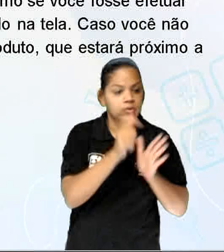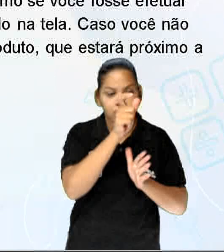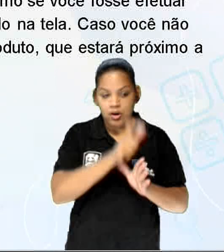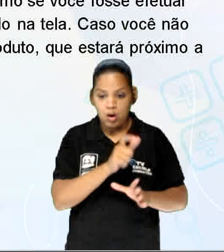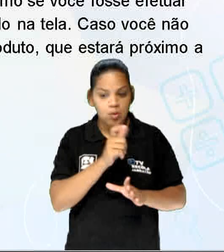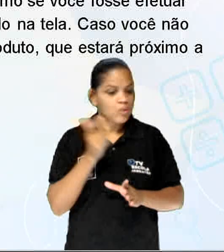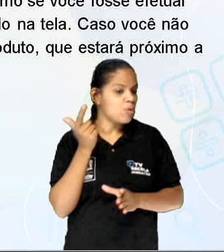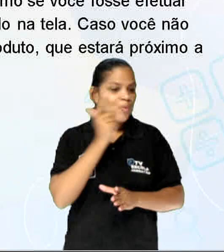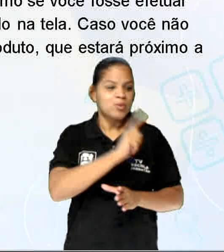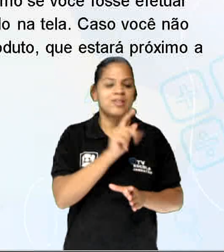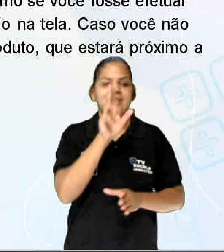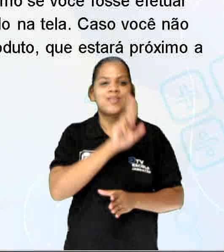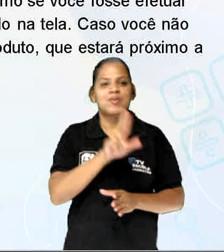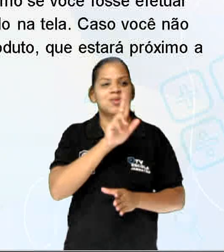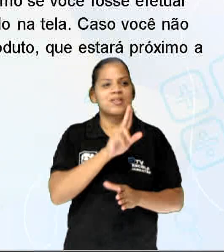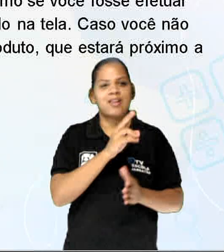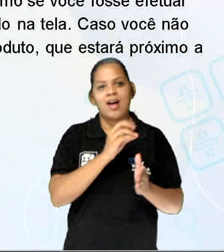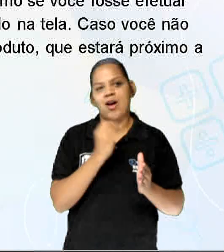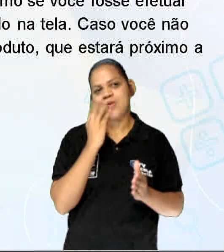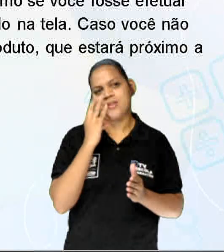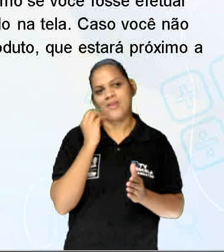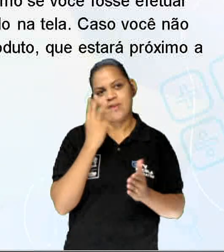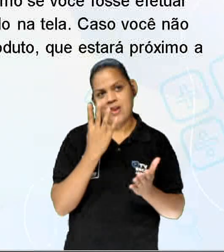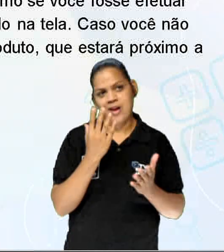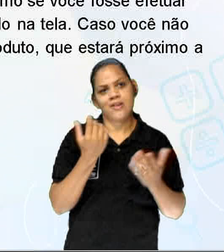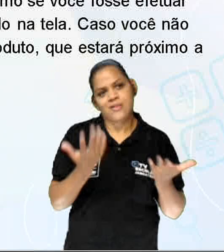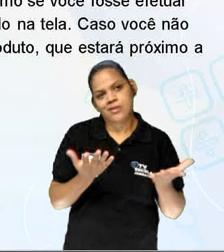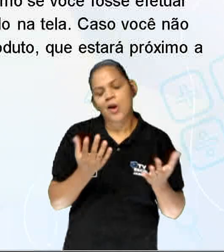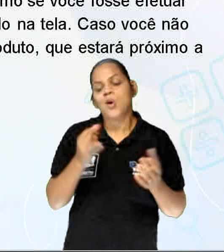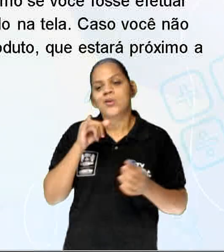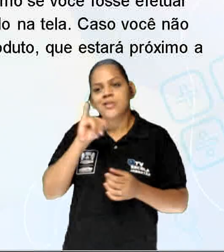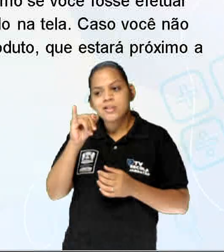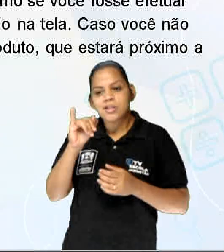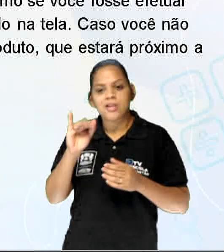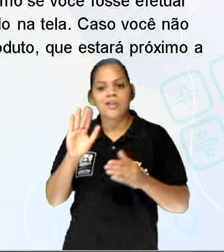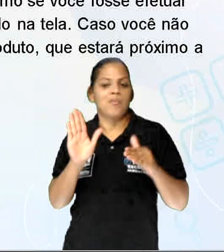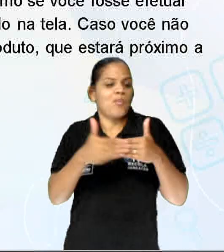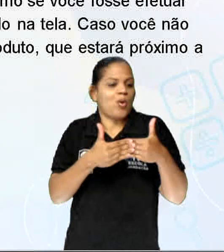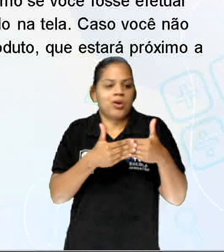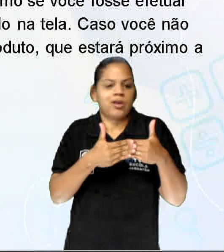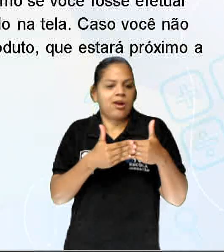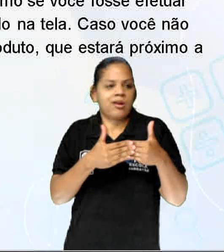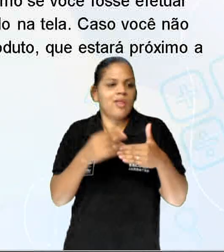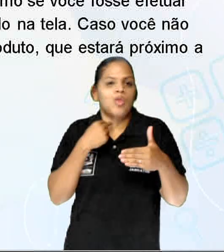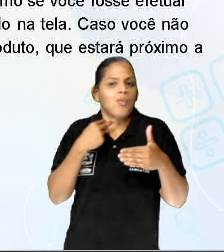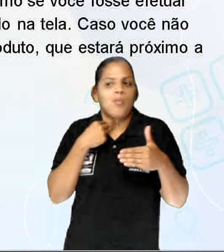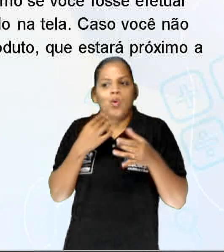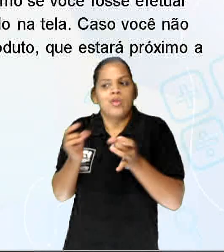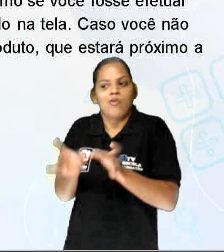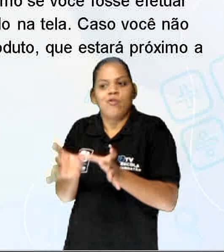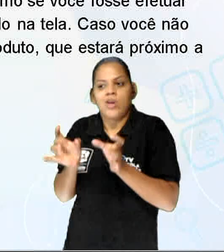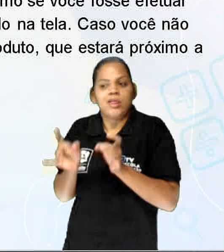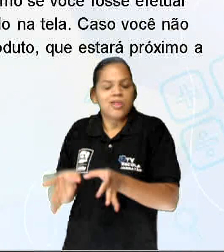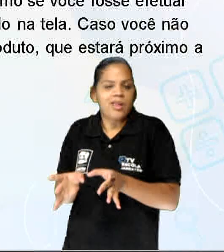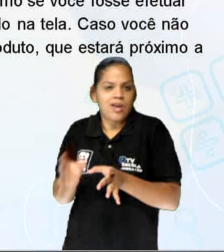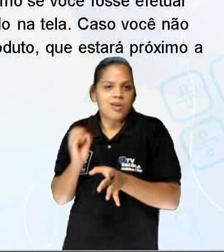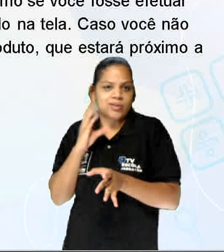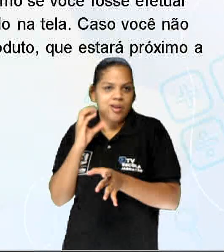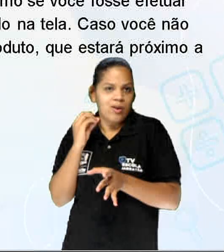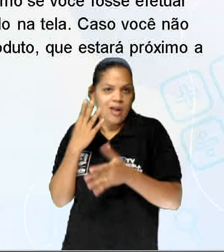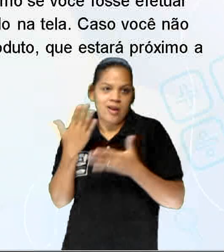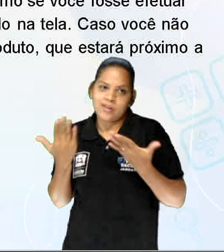rouba o aparelho para revendê-lo posteriormente. Então, se vai estar bloqueado, ele não vai conseguir vender, logo ele vai